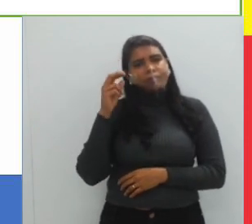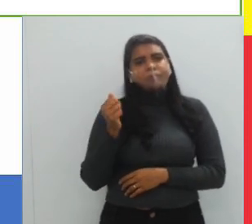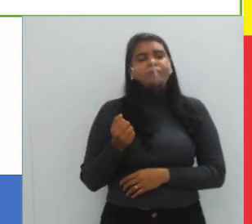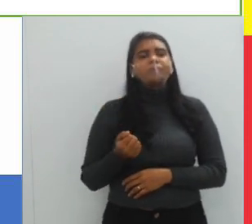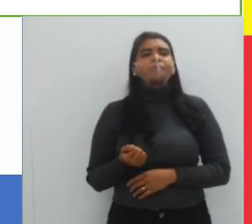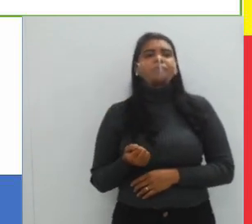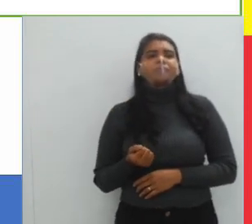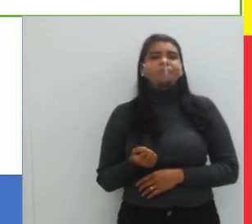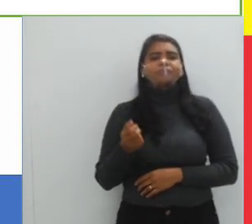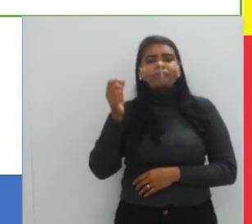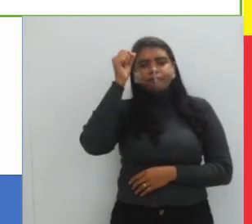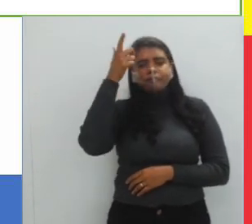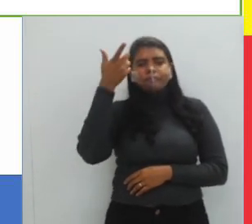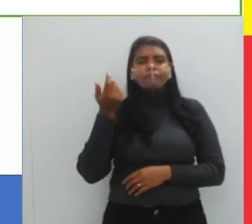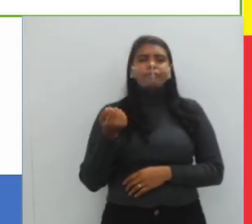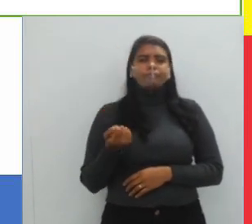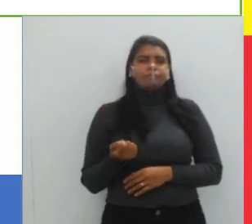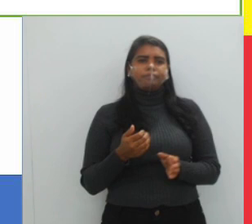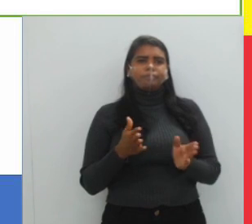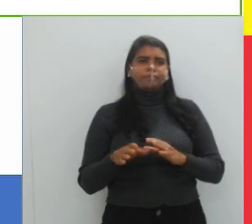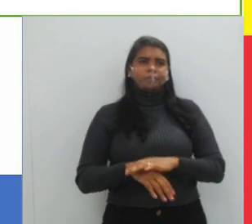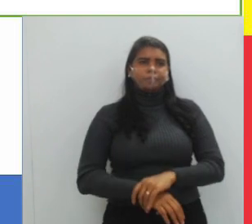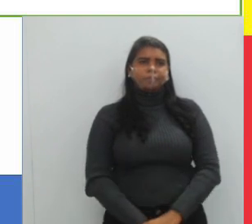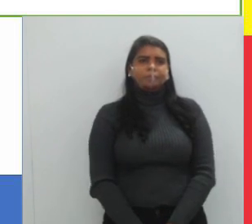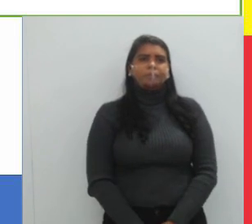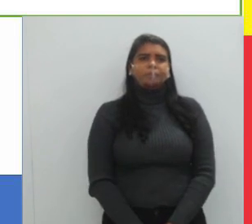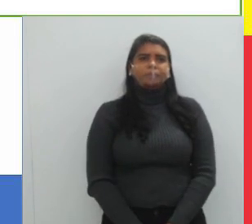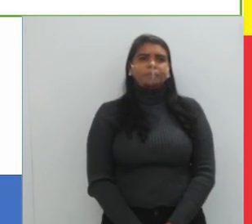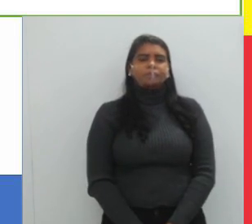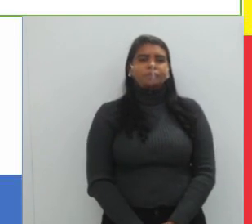como tal, ele carrega uma ideia. Vamos lá aqui.